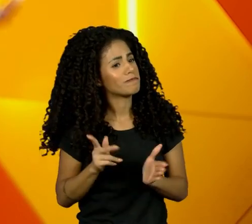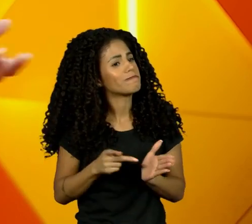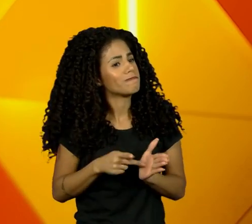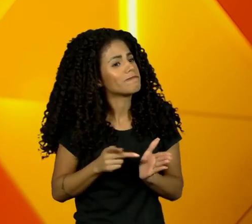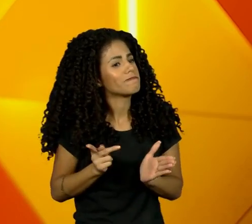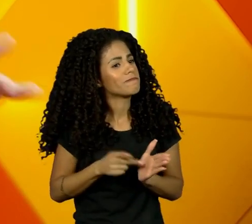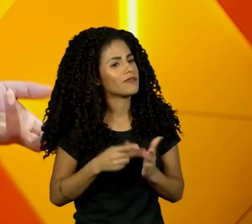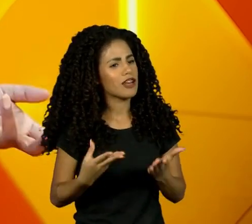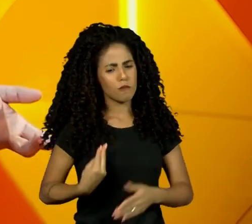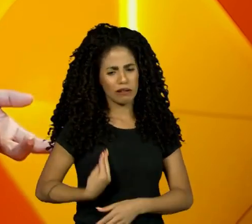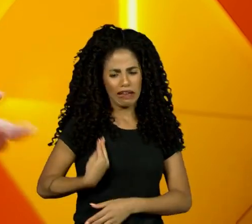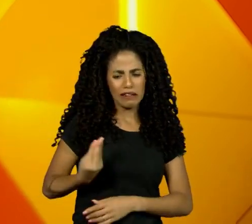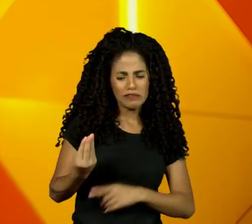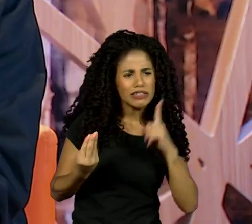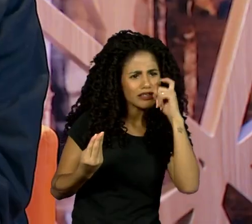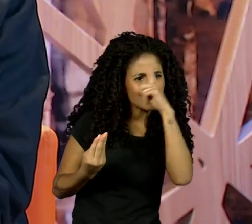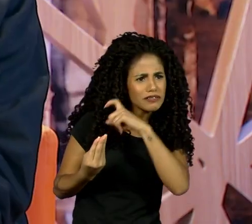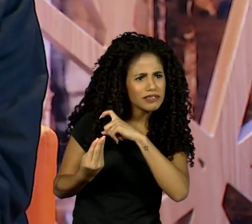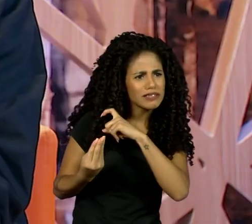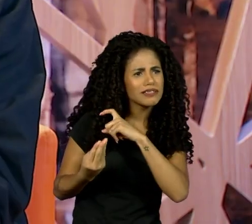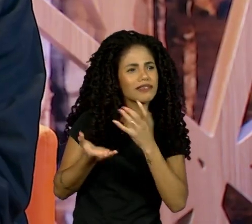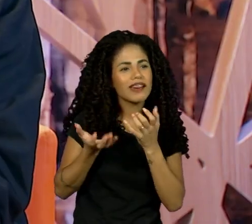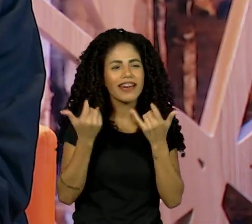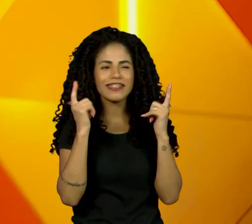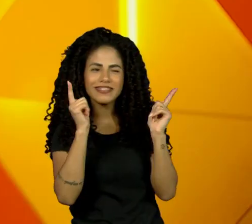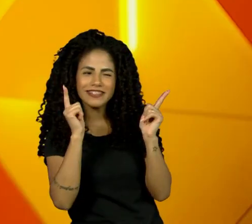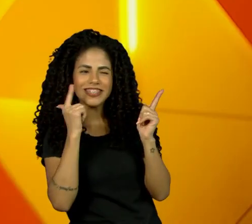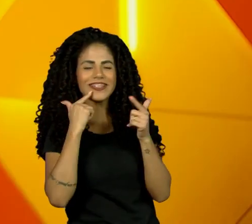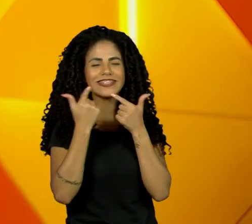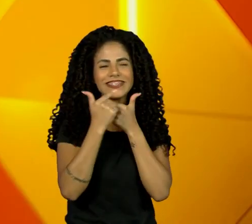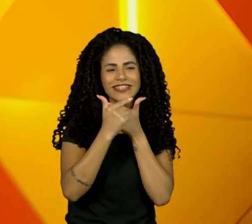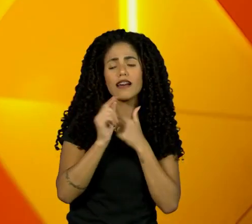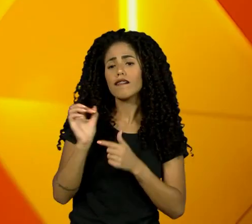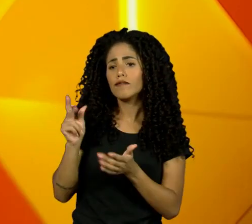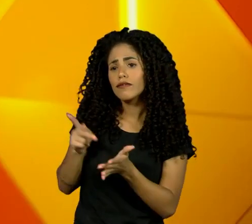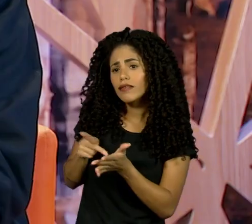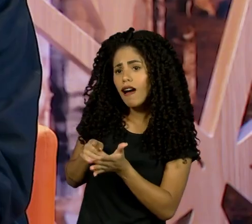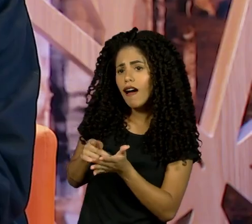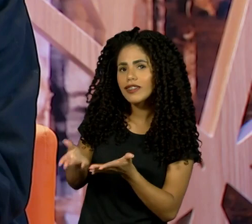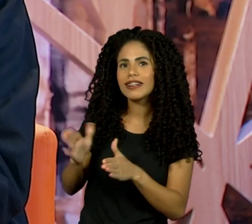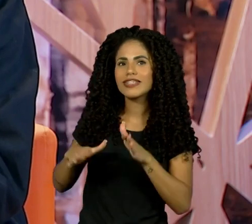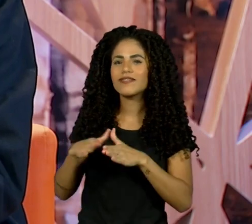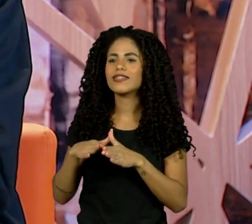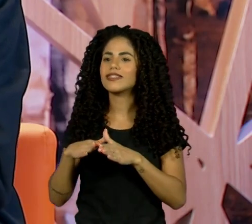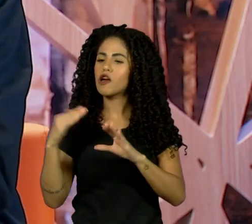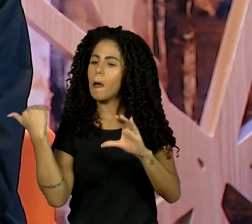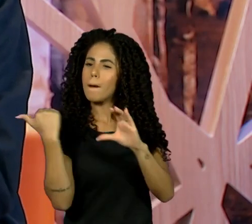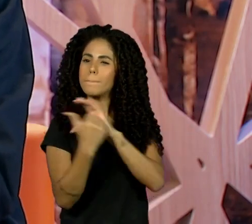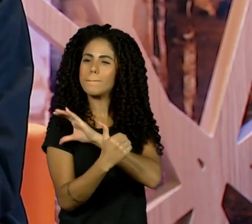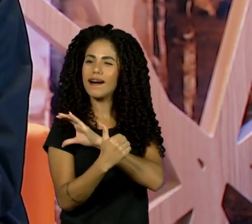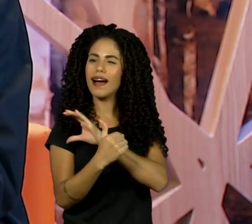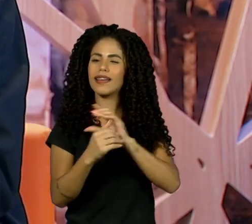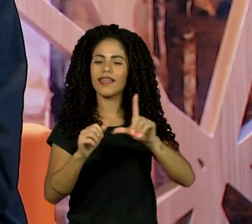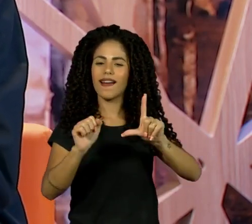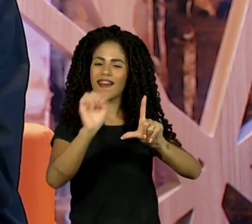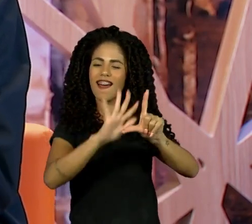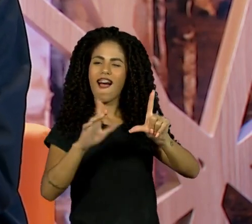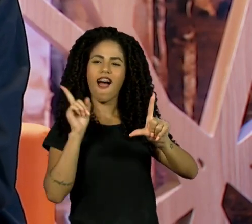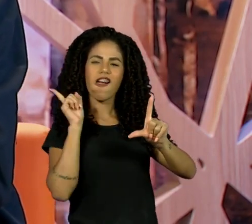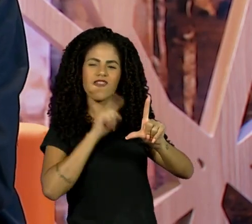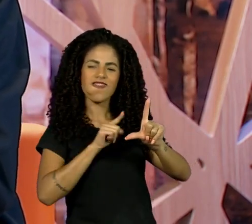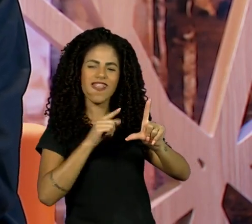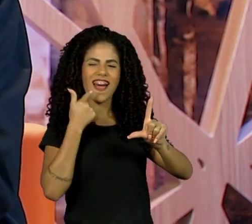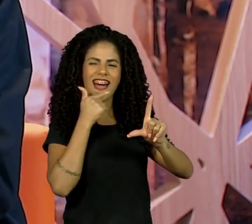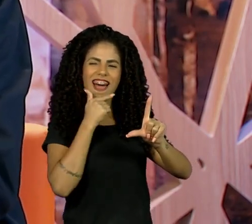de contas, a vida já tá tão difícil, né? Exato, Às vezes quando a gente quer dar uma risadinha, e é sempre bom você mandar um meme pro seu amigo, ó, que legal isso aqui, que engraçado, você